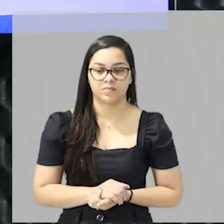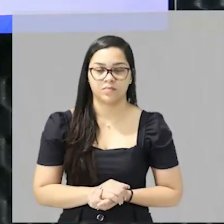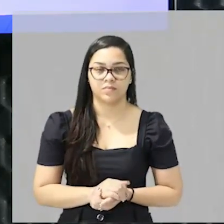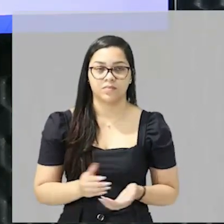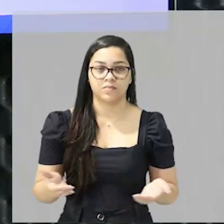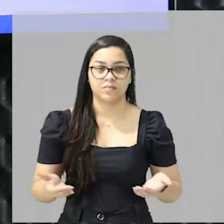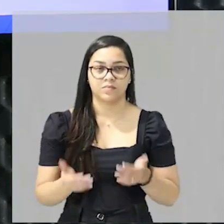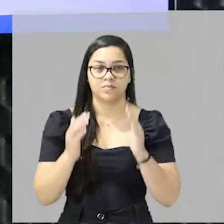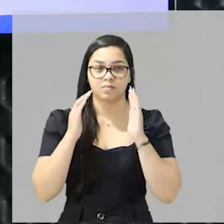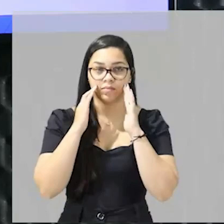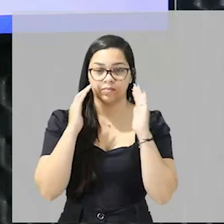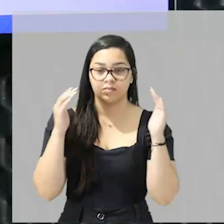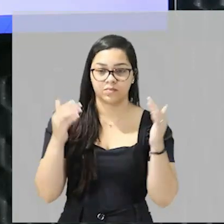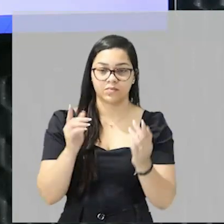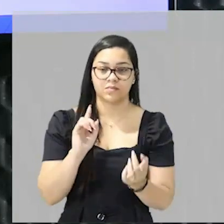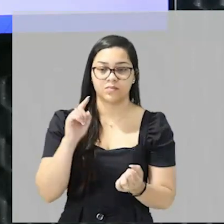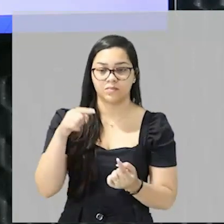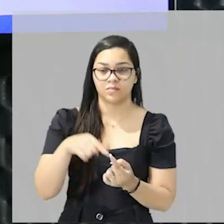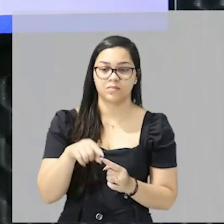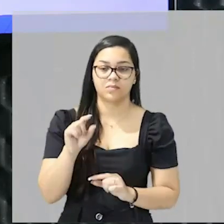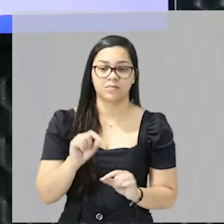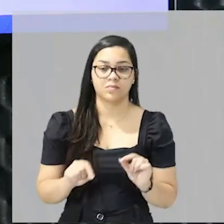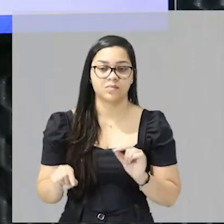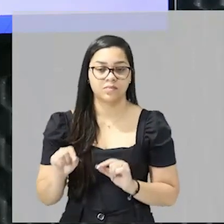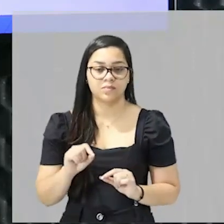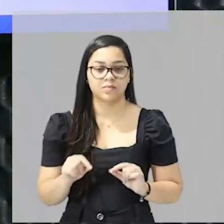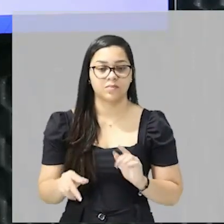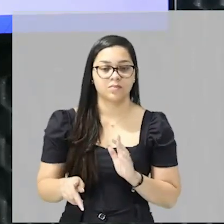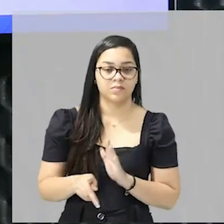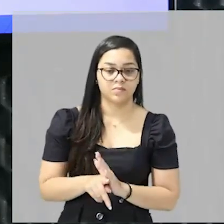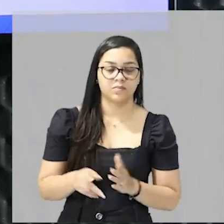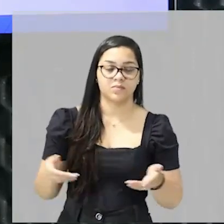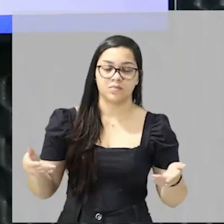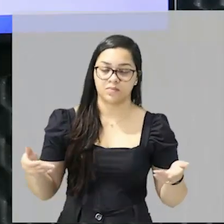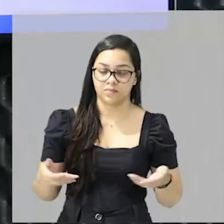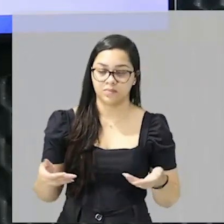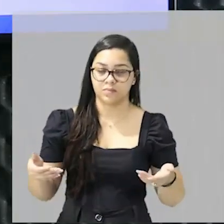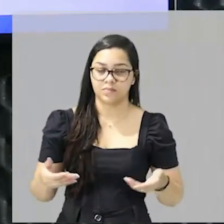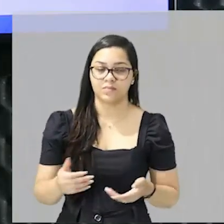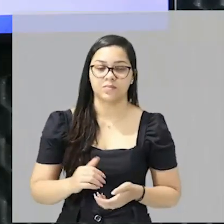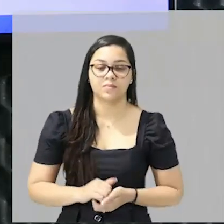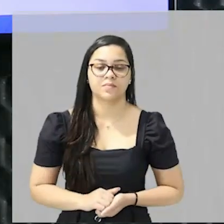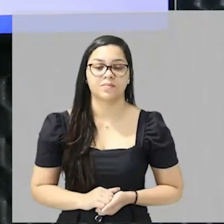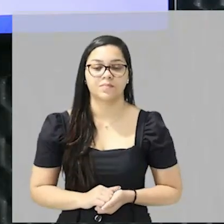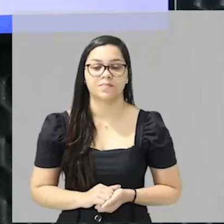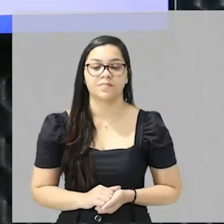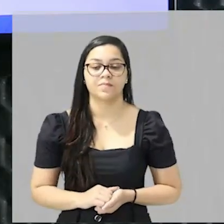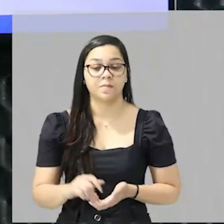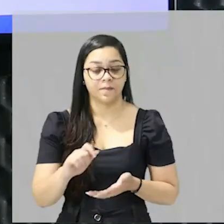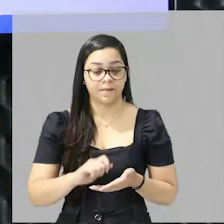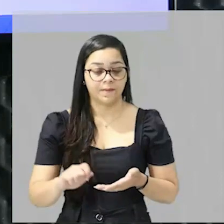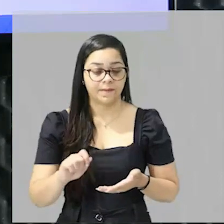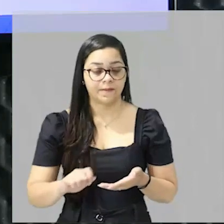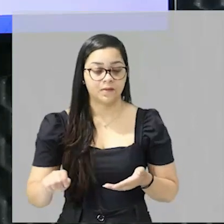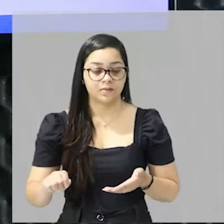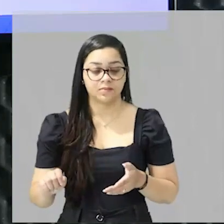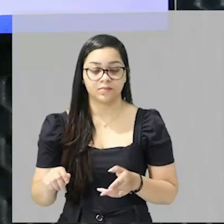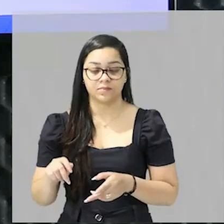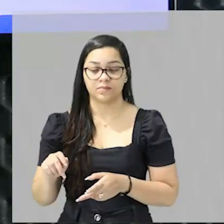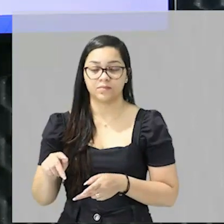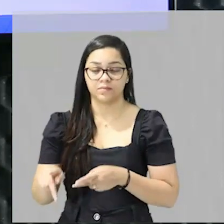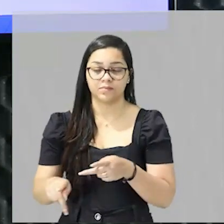desse texto, o objetivo dele é informar que a autora de Harry Potter agora pretende escrever para